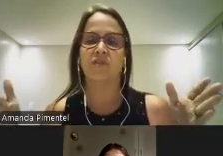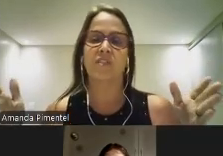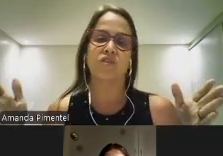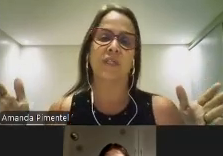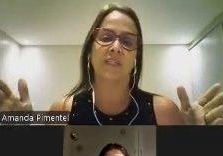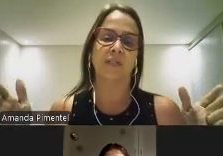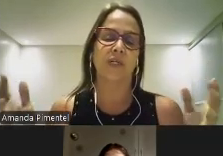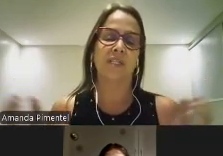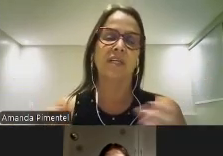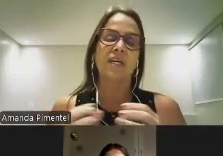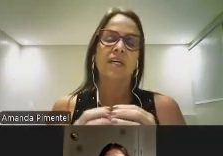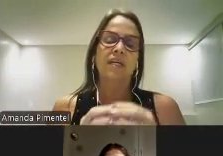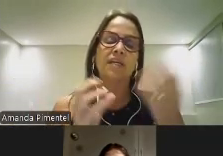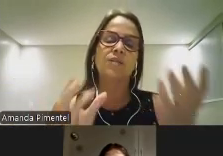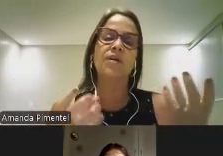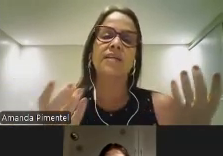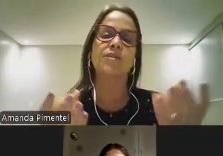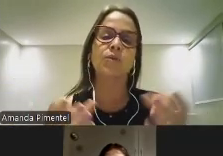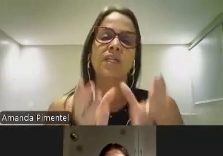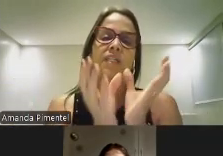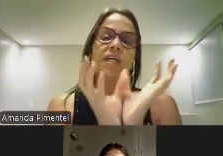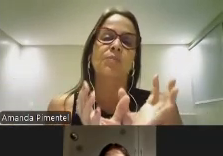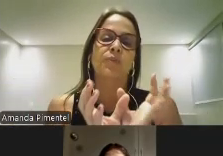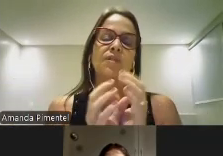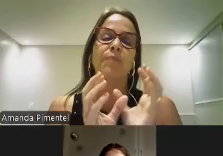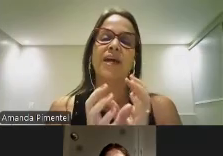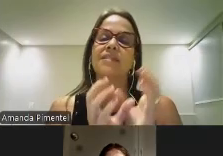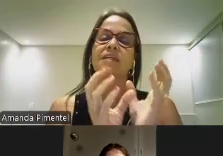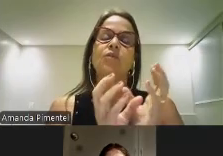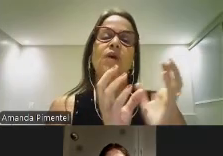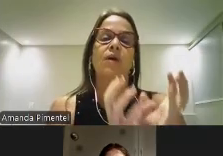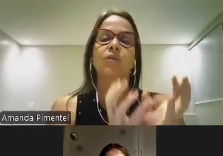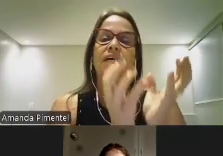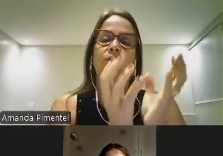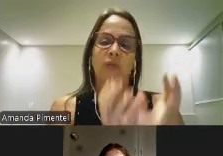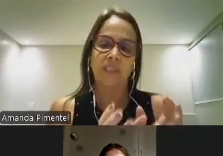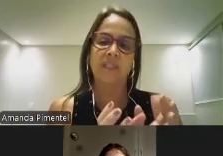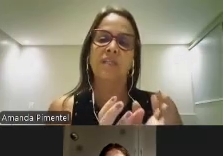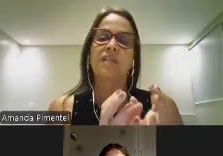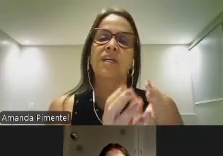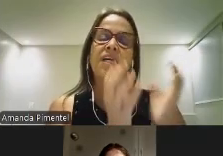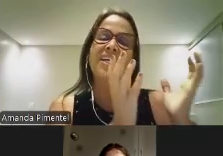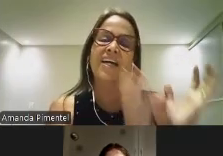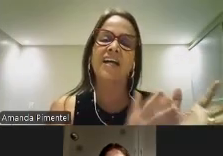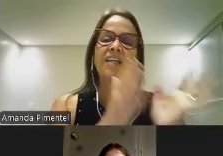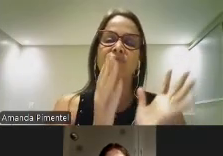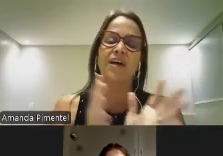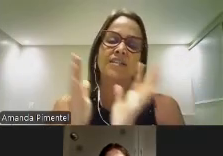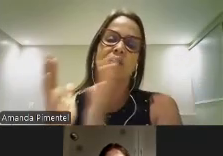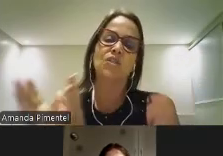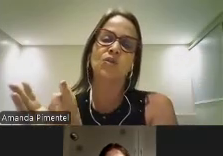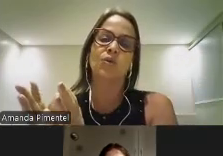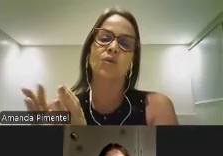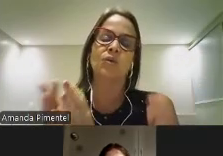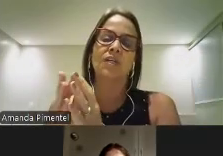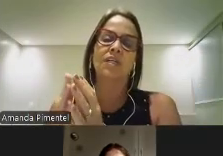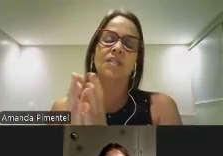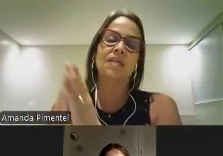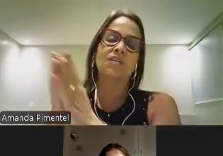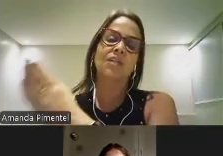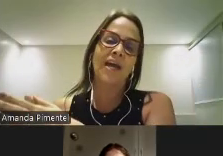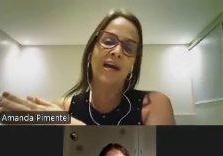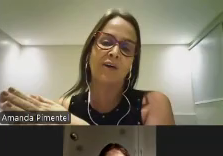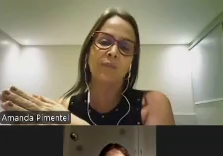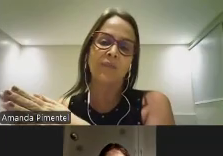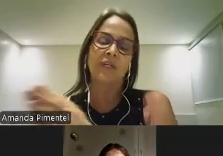repete várias vezes durante a noite. E isso resulta em tempos, em percentual da noite, em cada fase de sono